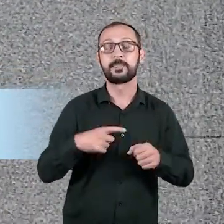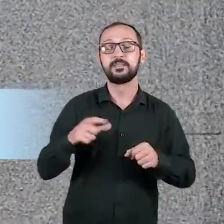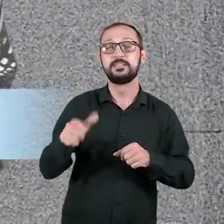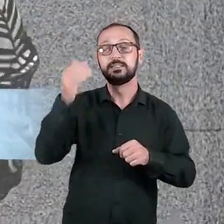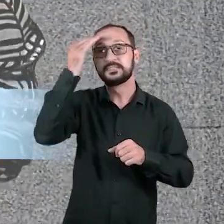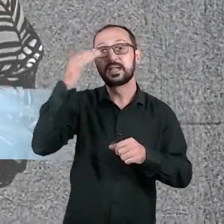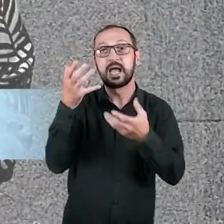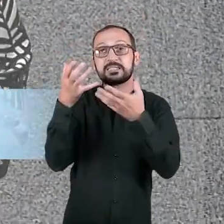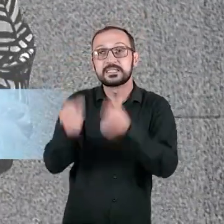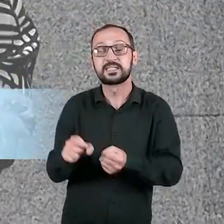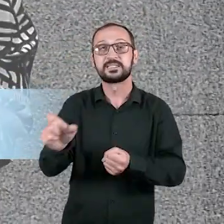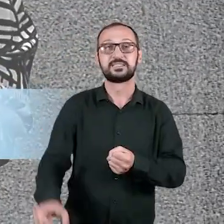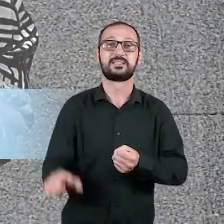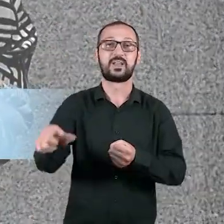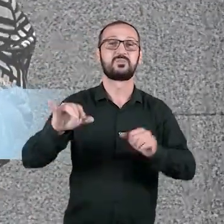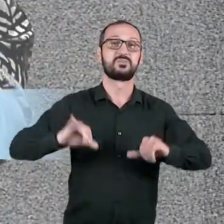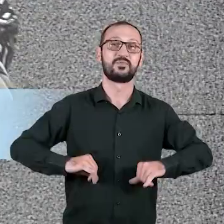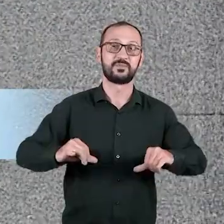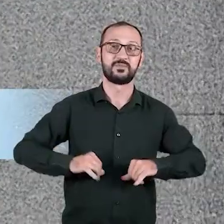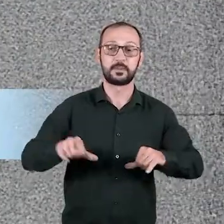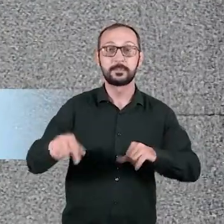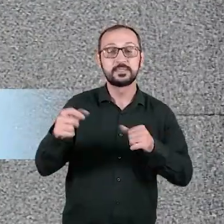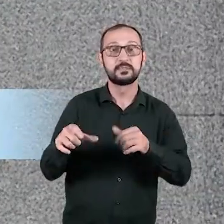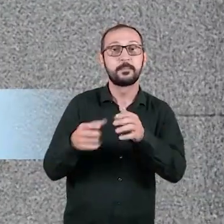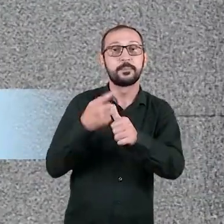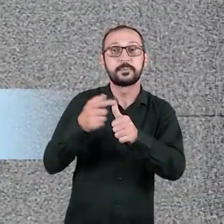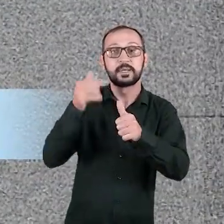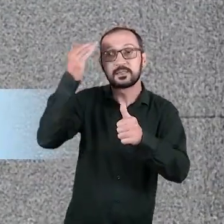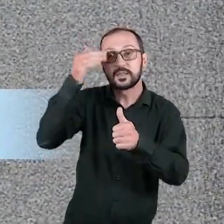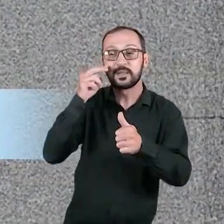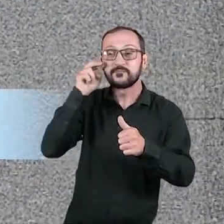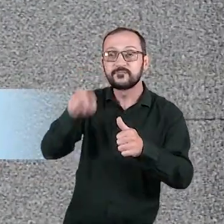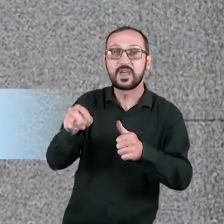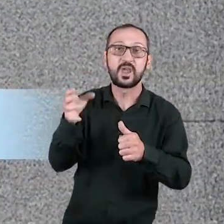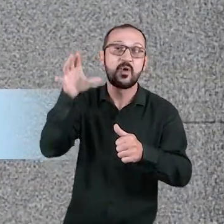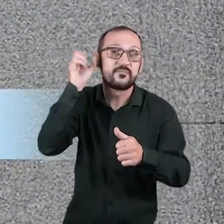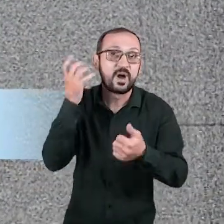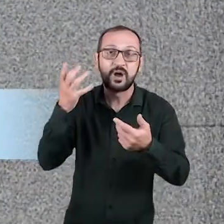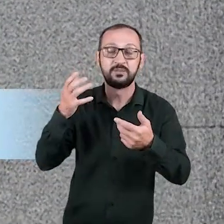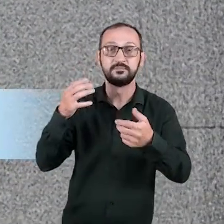preciso validar esse sofrimento dessa pessoa. Eu preciso ouvi-la e